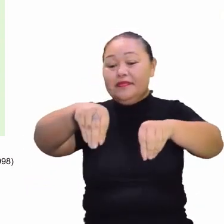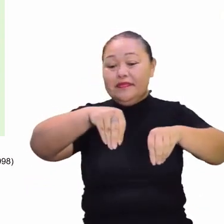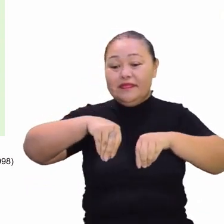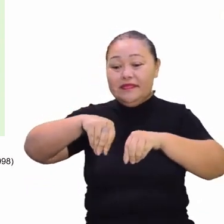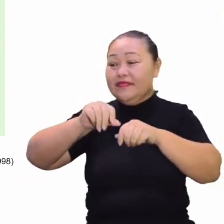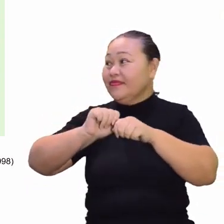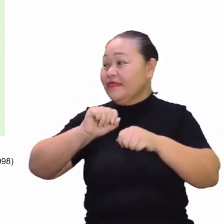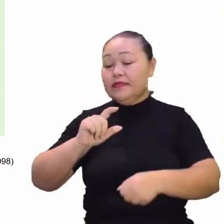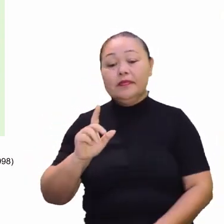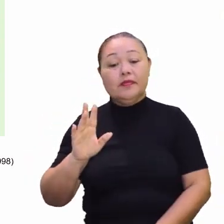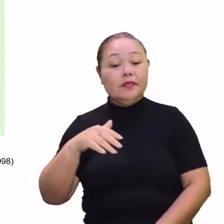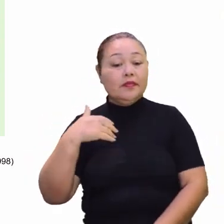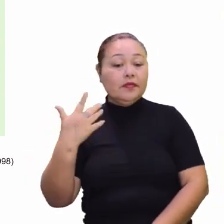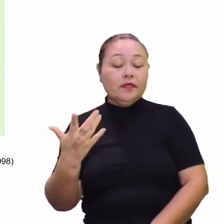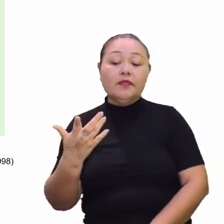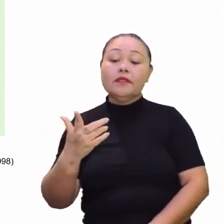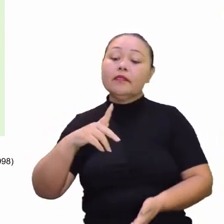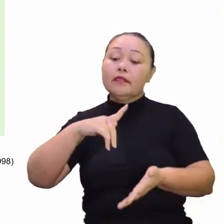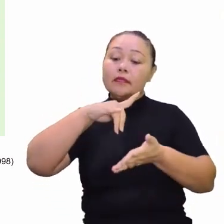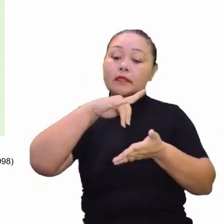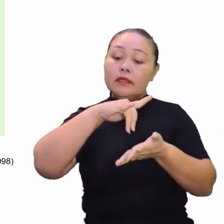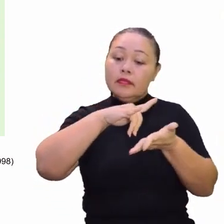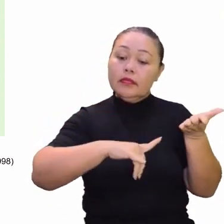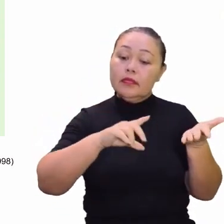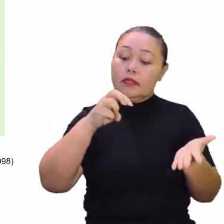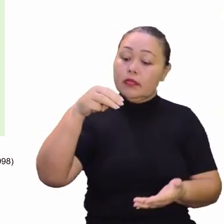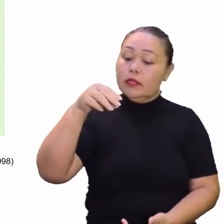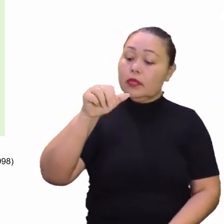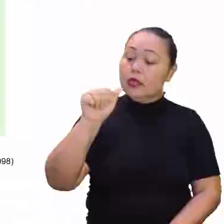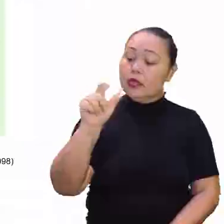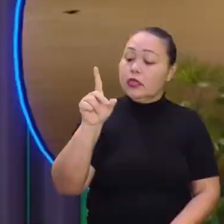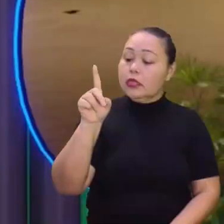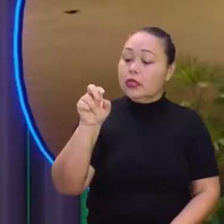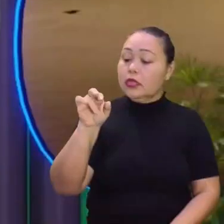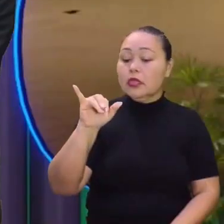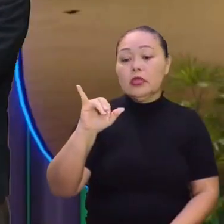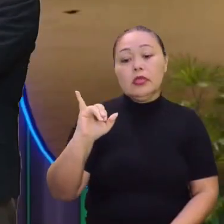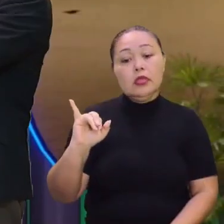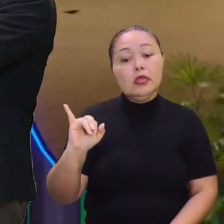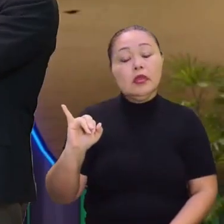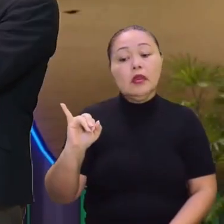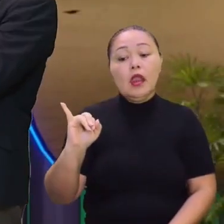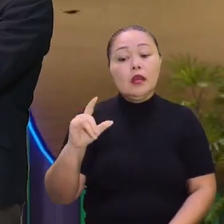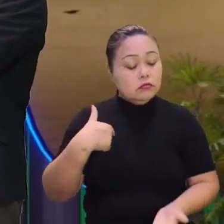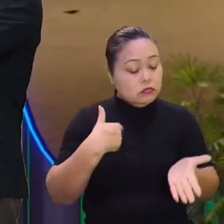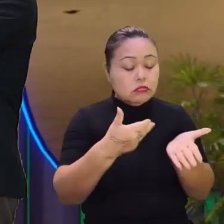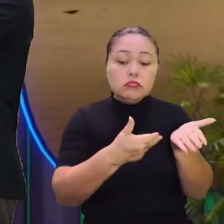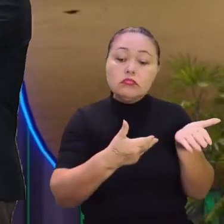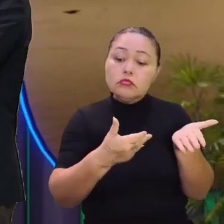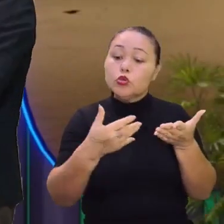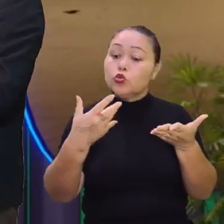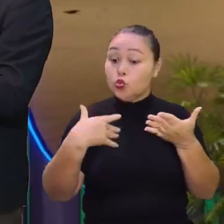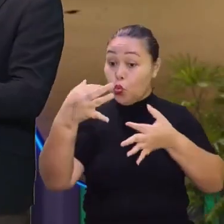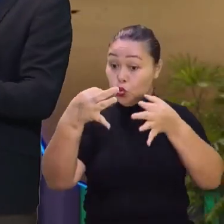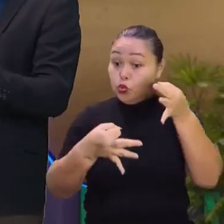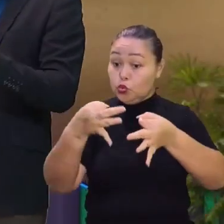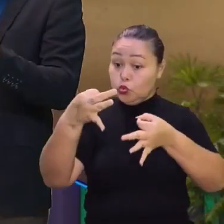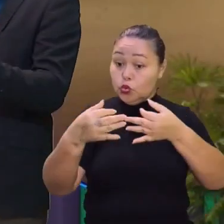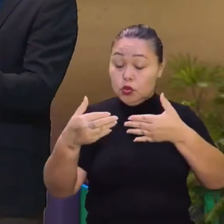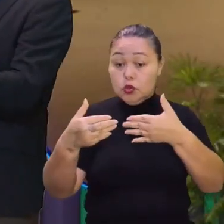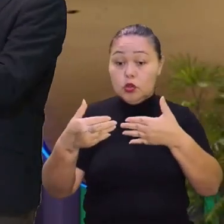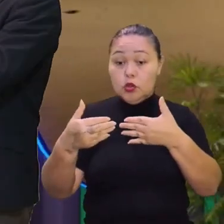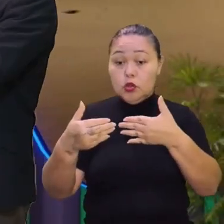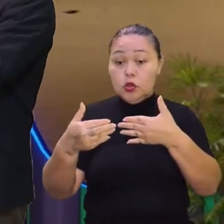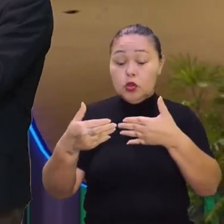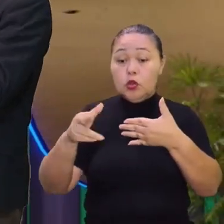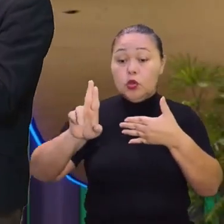Isso. O Tratado de Madrid, ele tinha essa ferramenta jurídica, digamos assim,